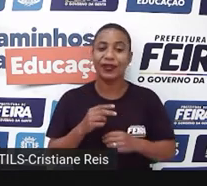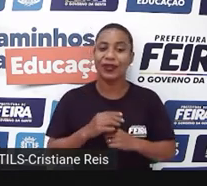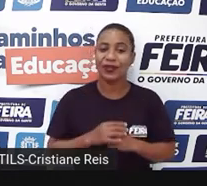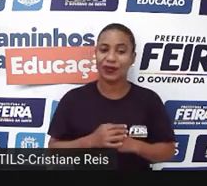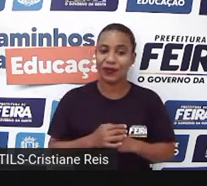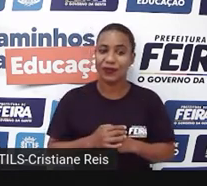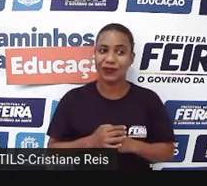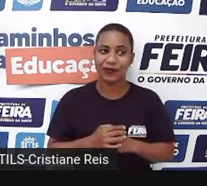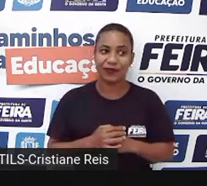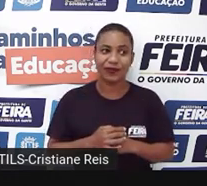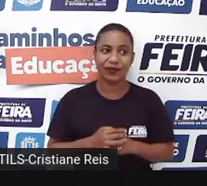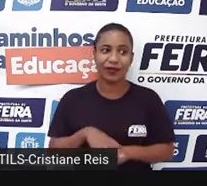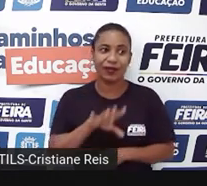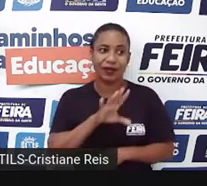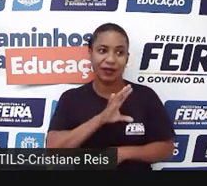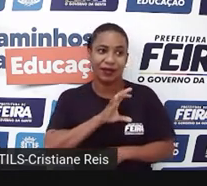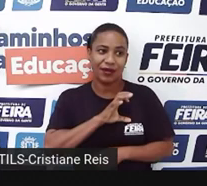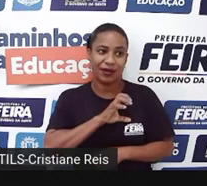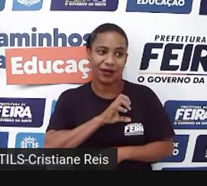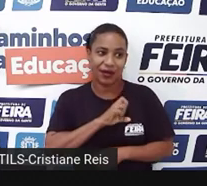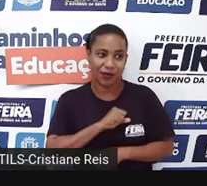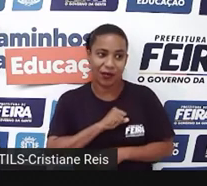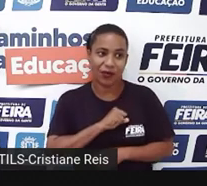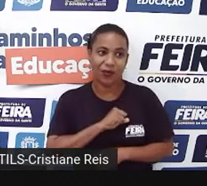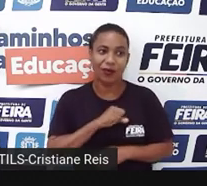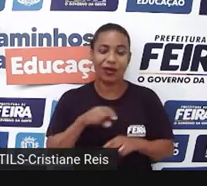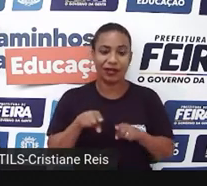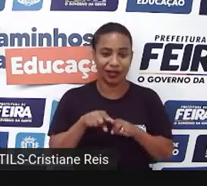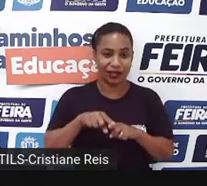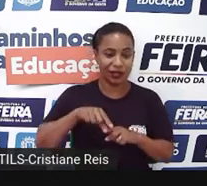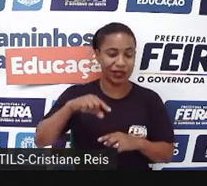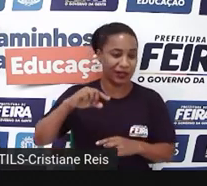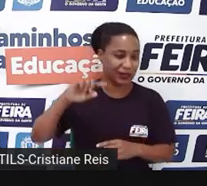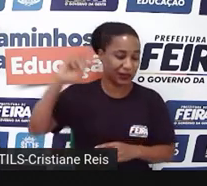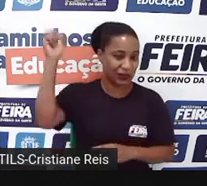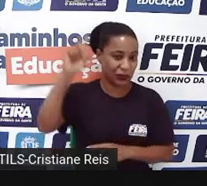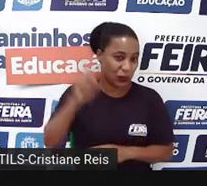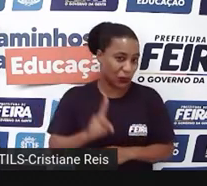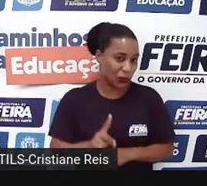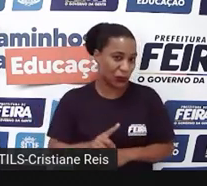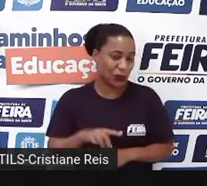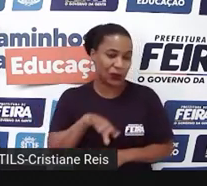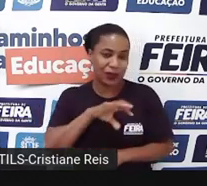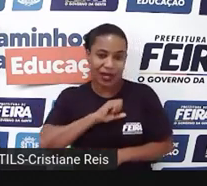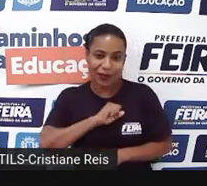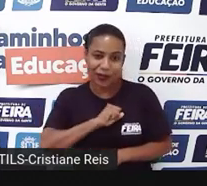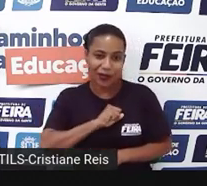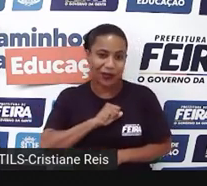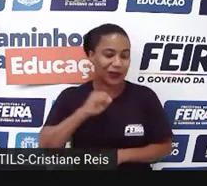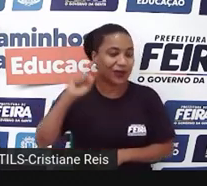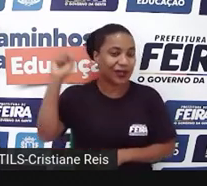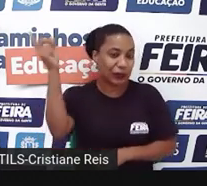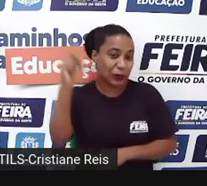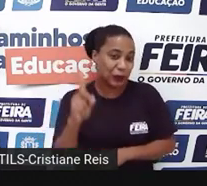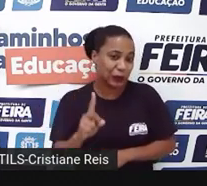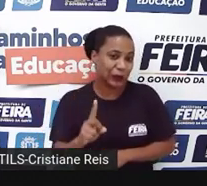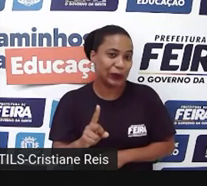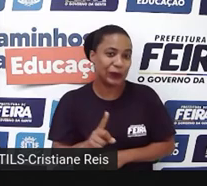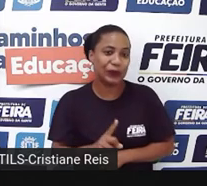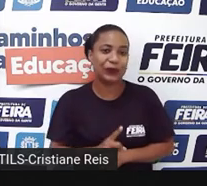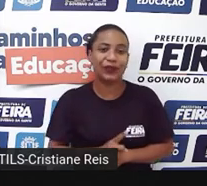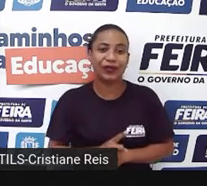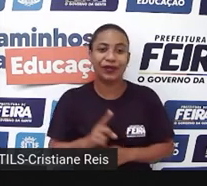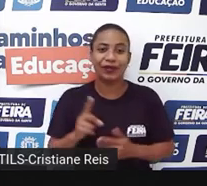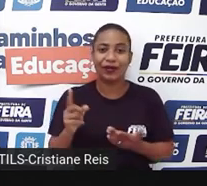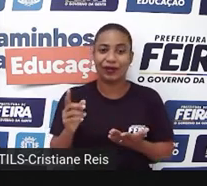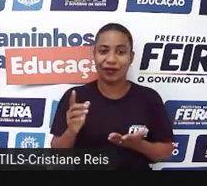fosse amor e trovão, né? Talvez amor e trovão, porque como vocês sabem,